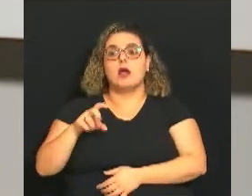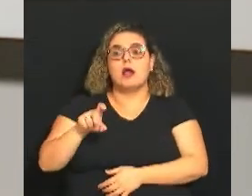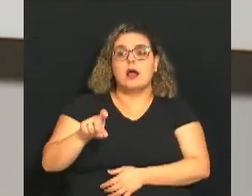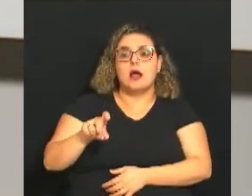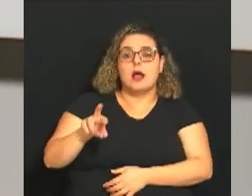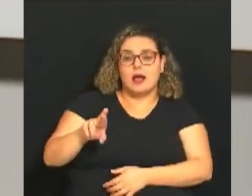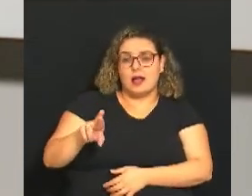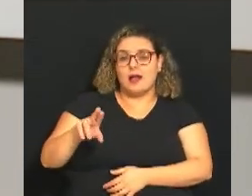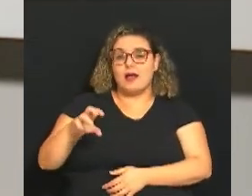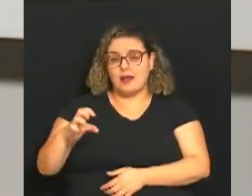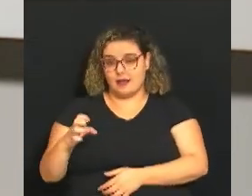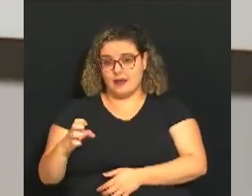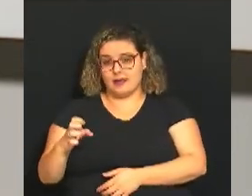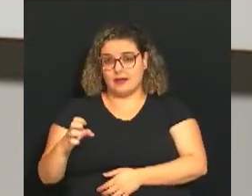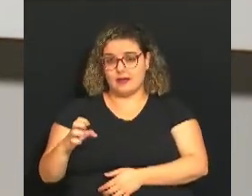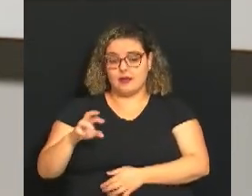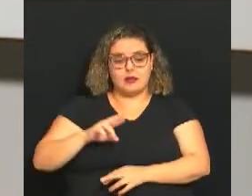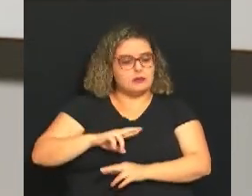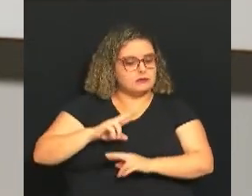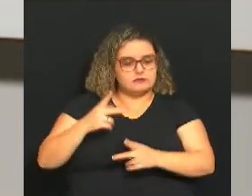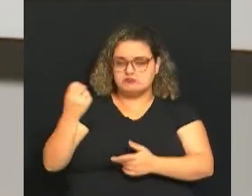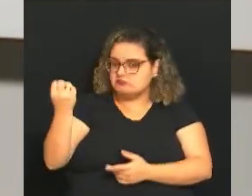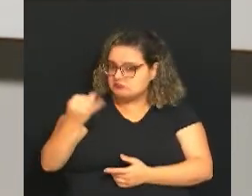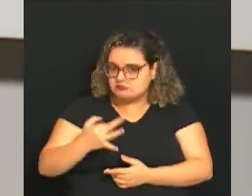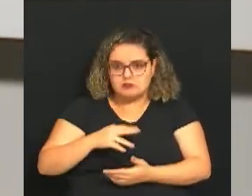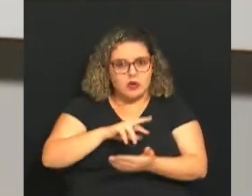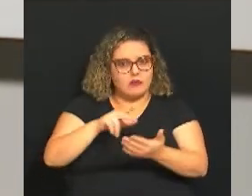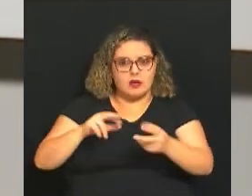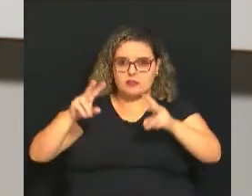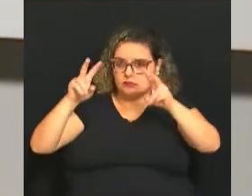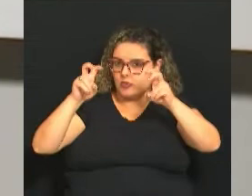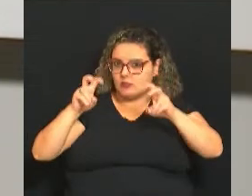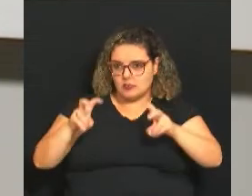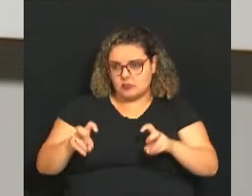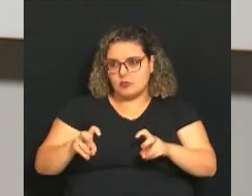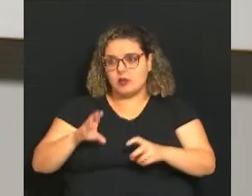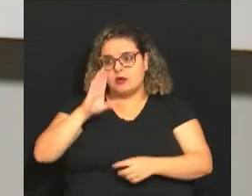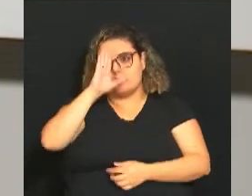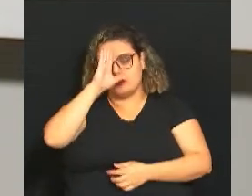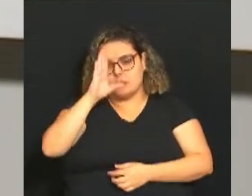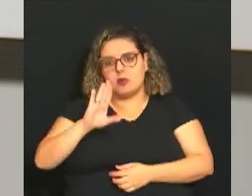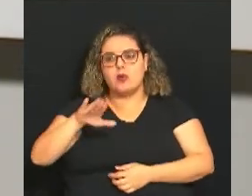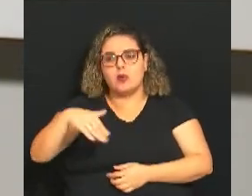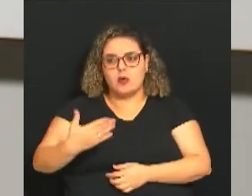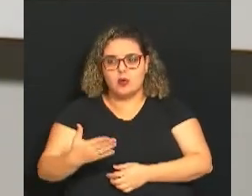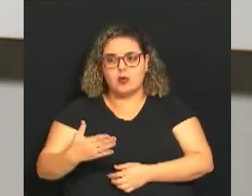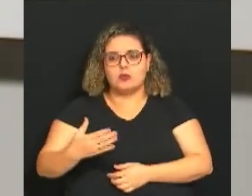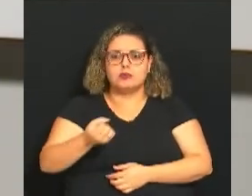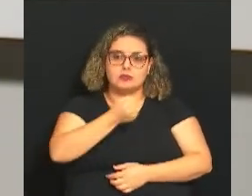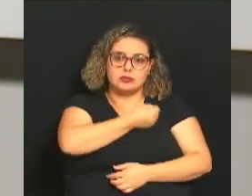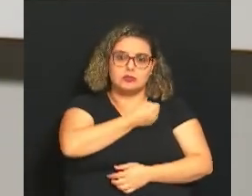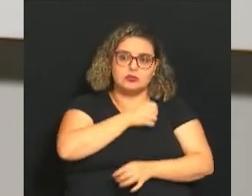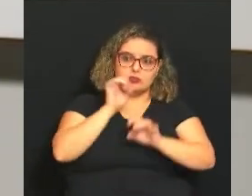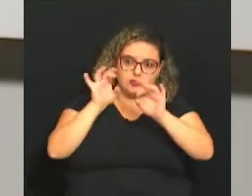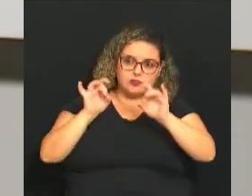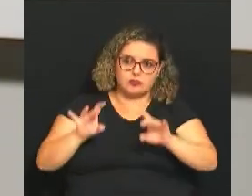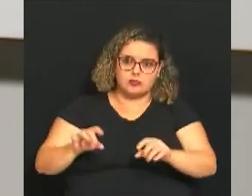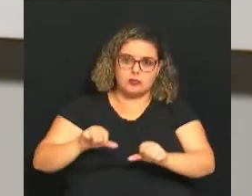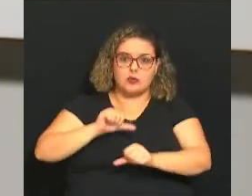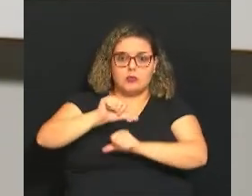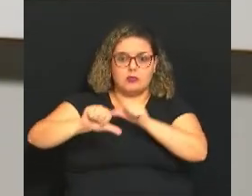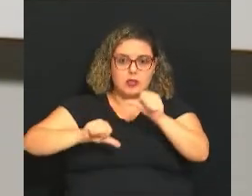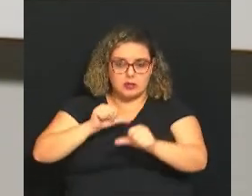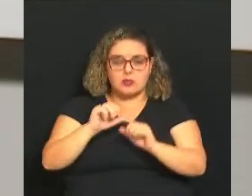durante o ano quantas necessitar e por assuntos diversos. E principalmente quando tem quórum específico, por exemplo, a troca de uma convenção.